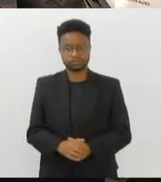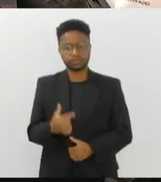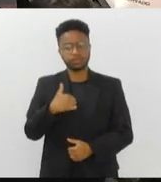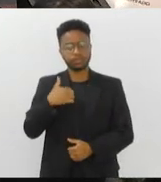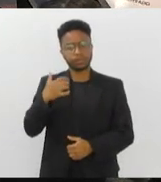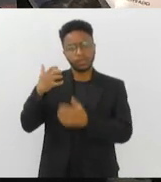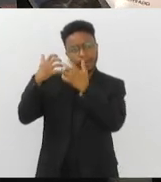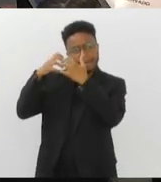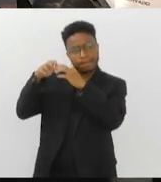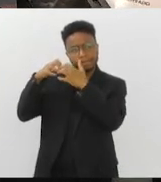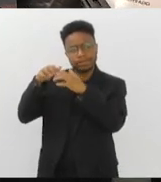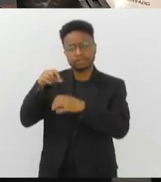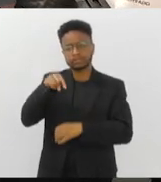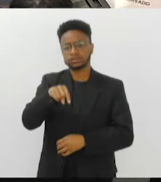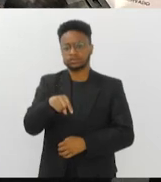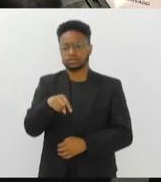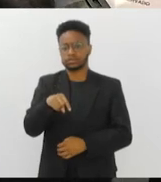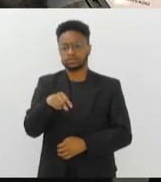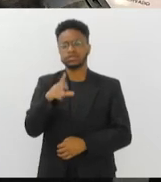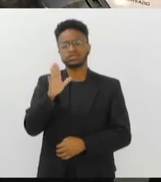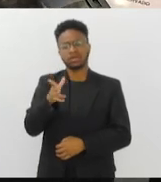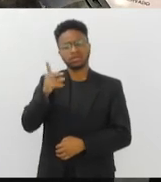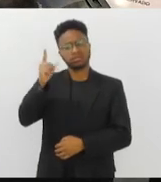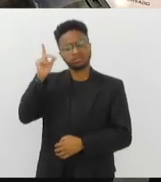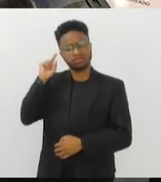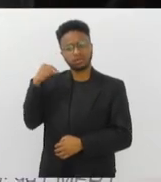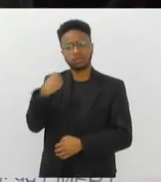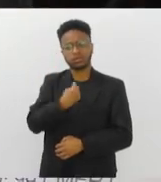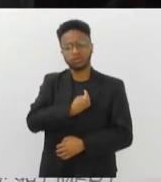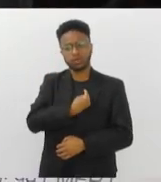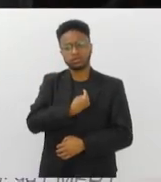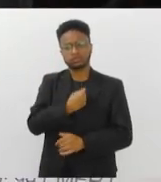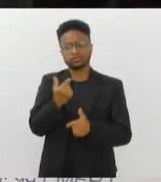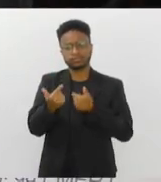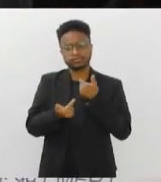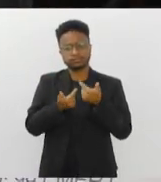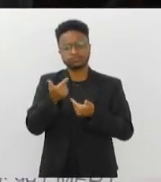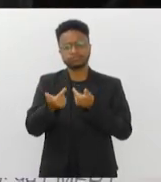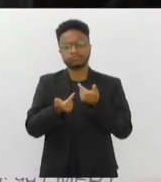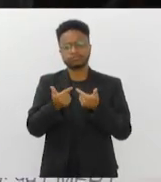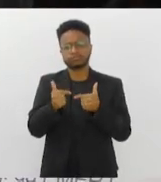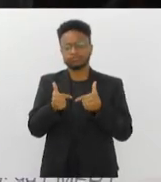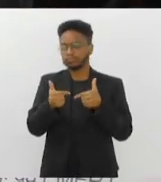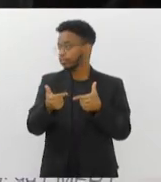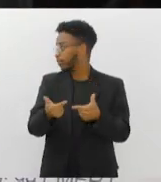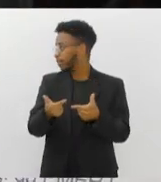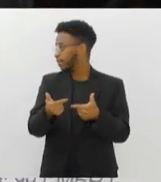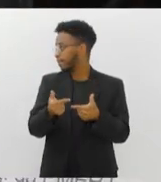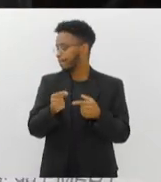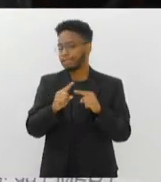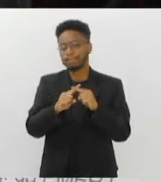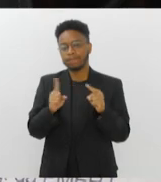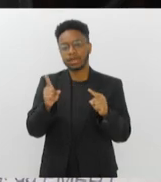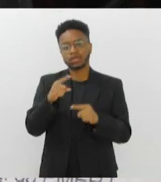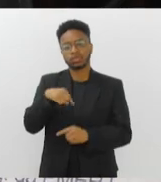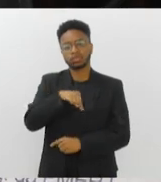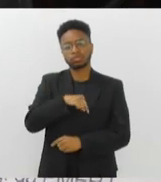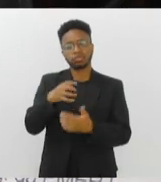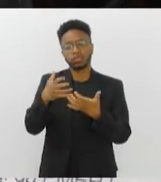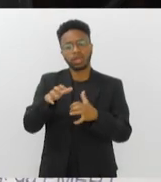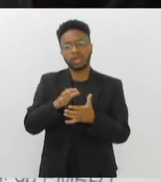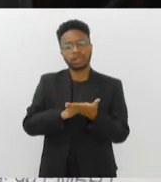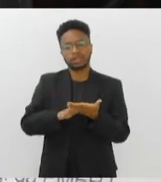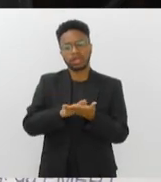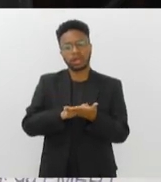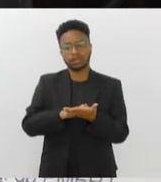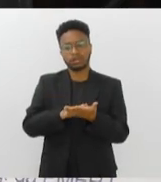aqui, há quanto tempo que a gente faz um serviço, mas a gente não espera nada por isso. E